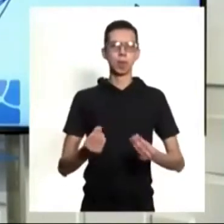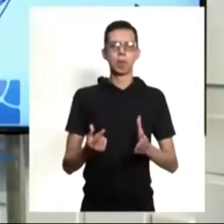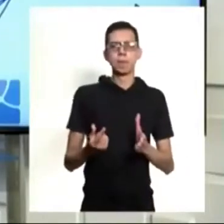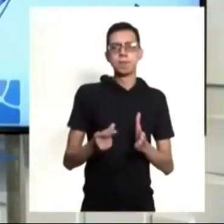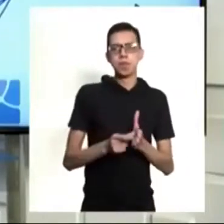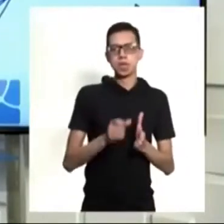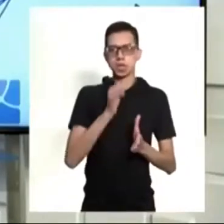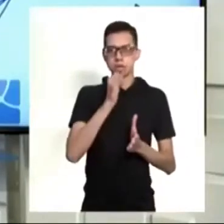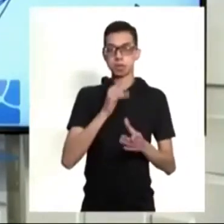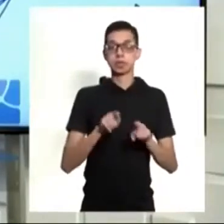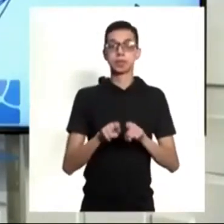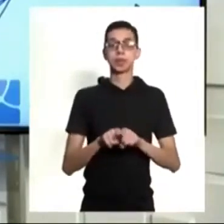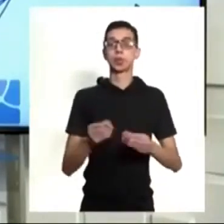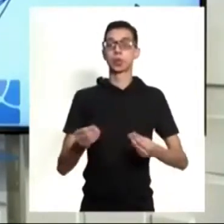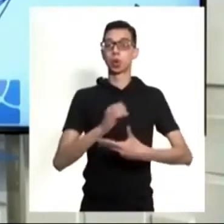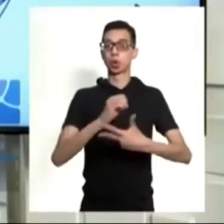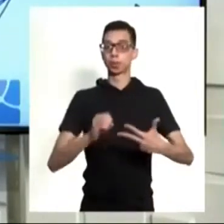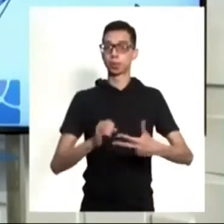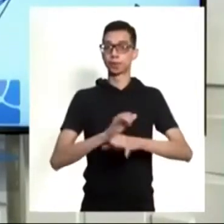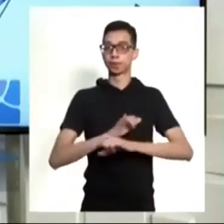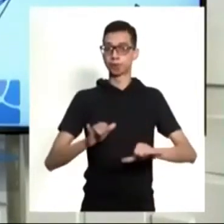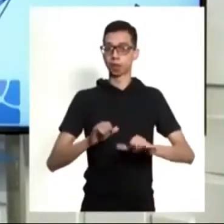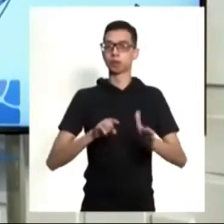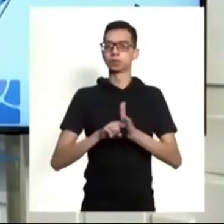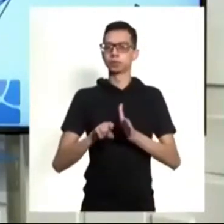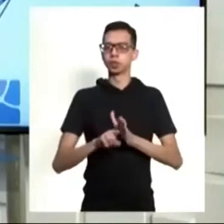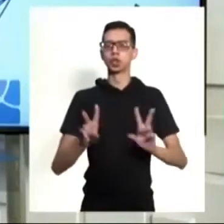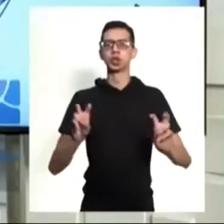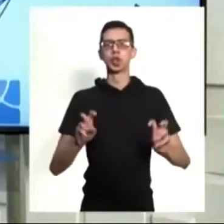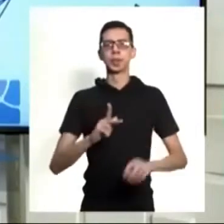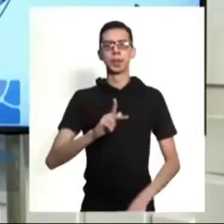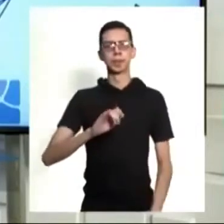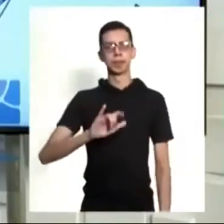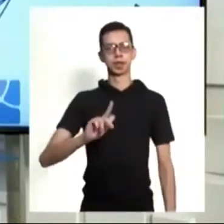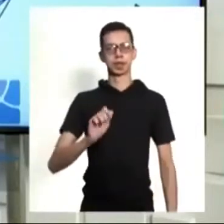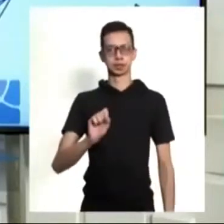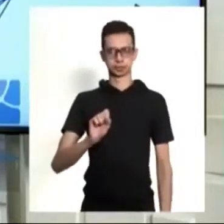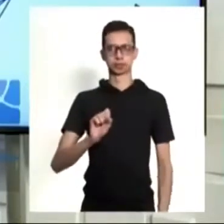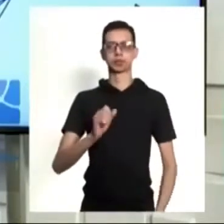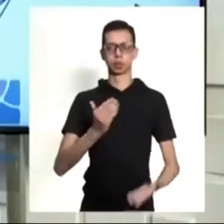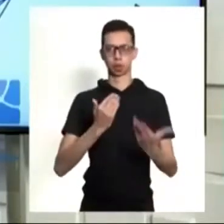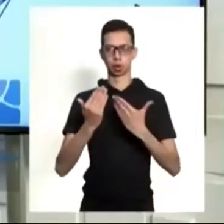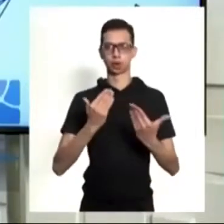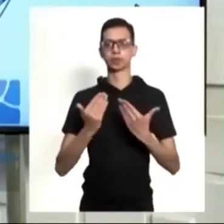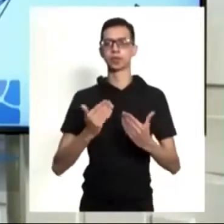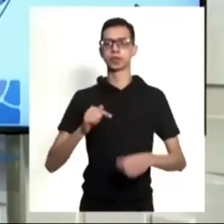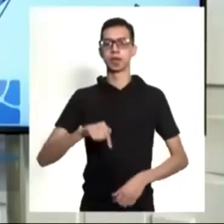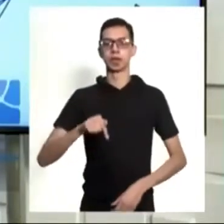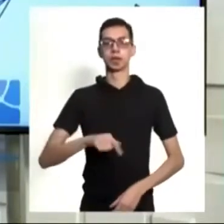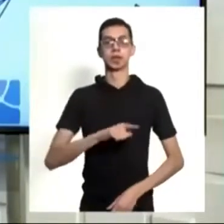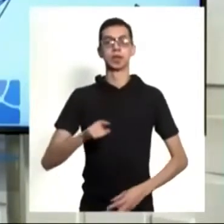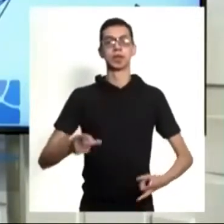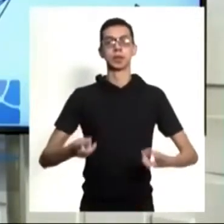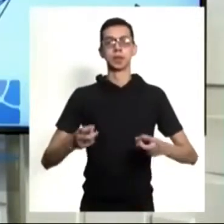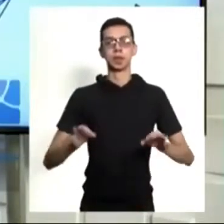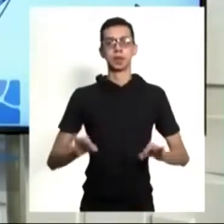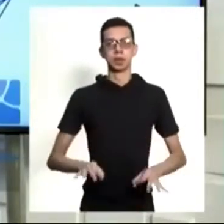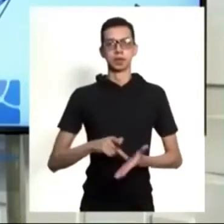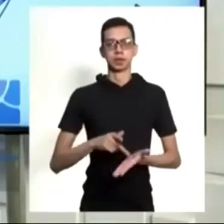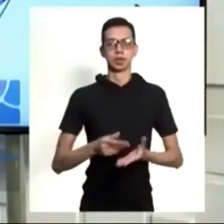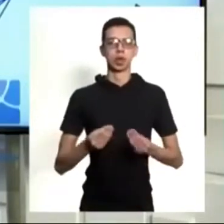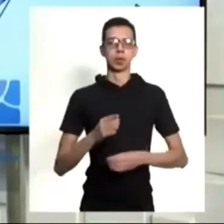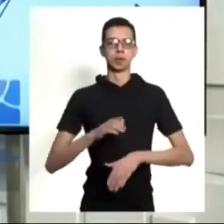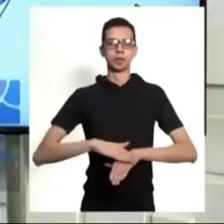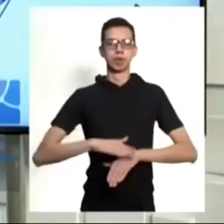Enem cobra isso, questões relativas às pilhas que nós vamos discutir aqui com vocês para você perceber realmente como é que você tem que